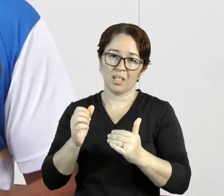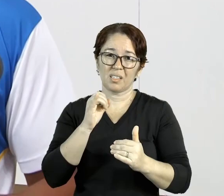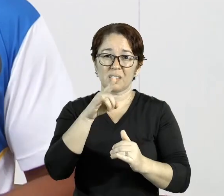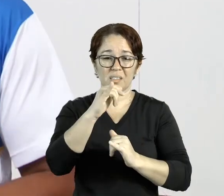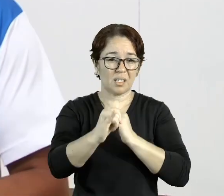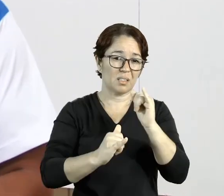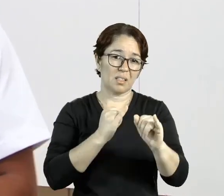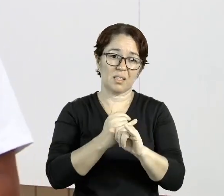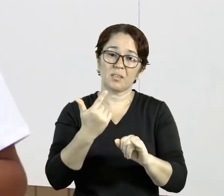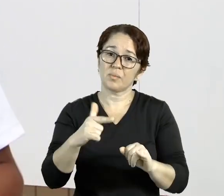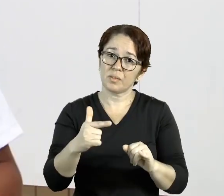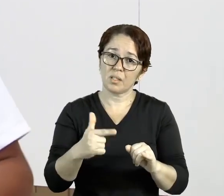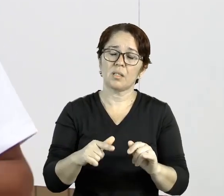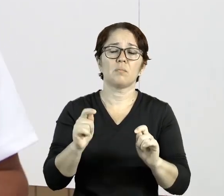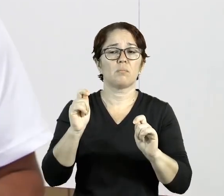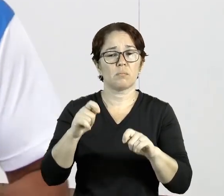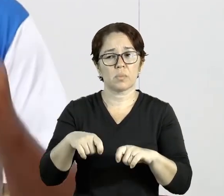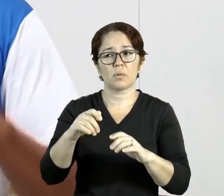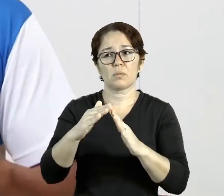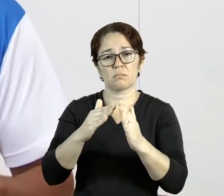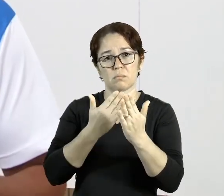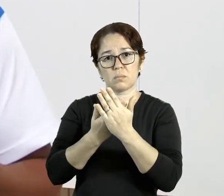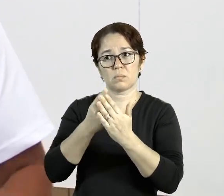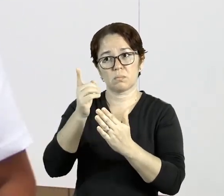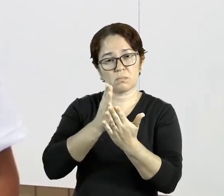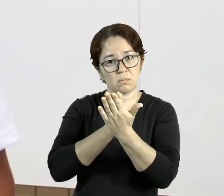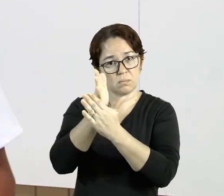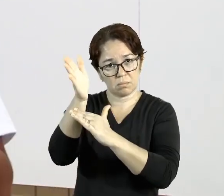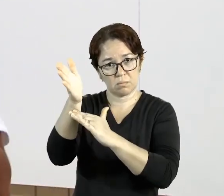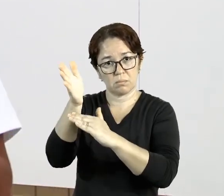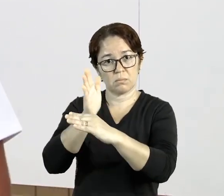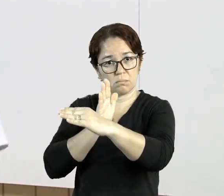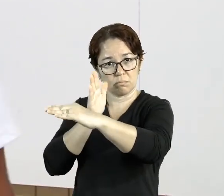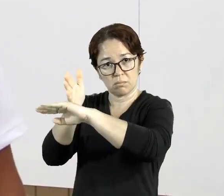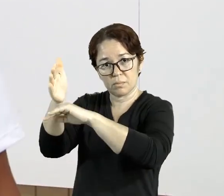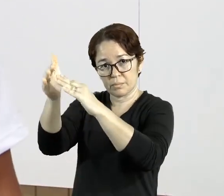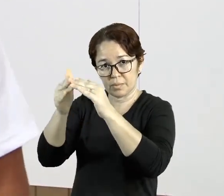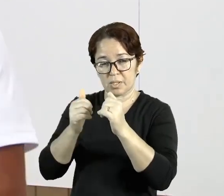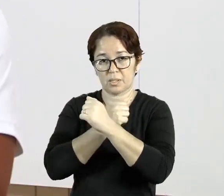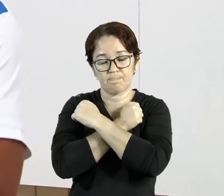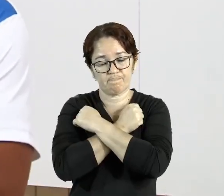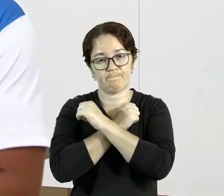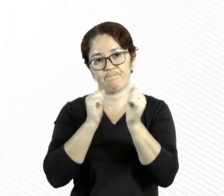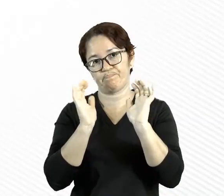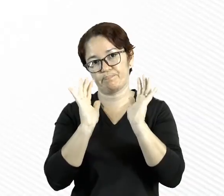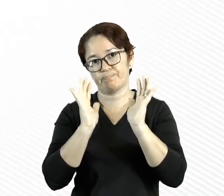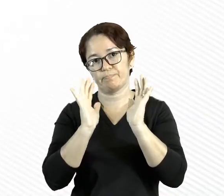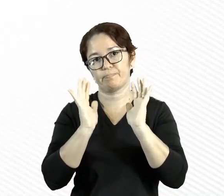disponibilidade, tá, da internet ou até mesmo da TV. Um abraço, tchau, tchau.